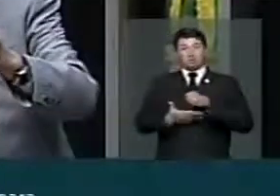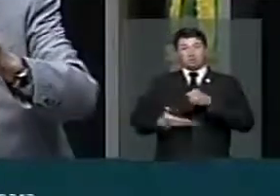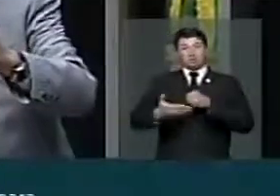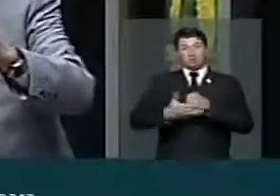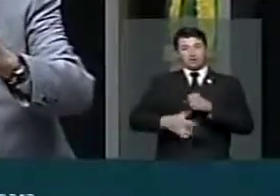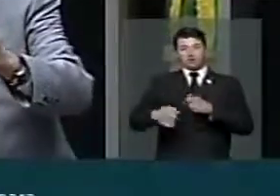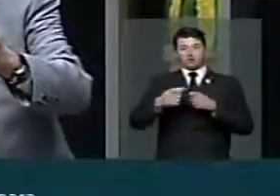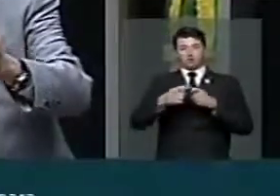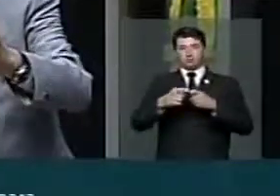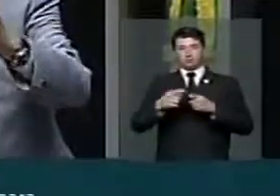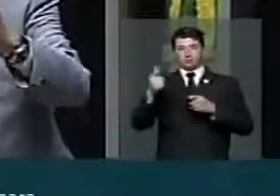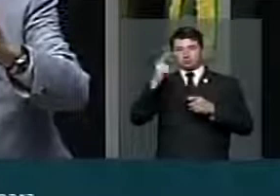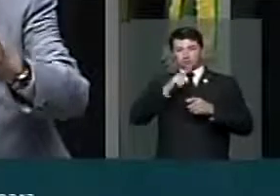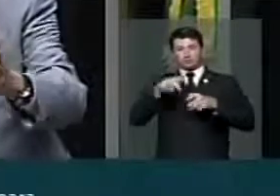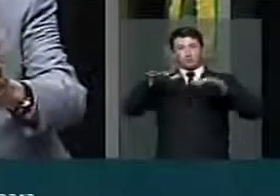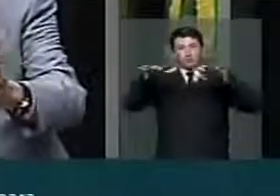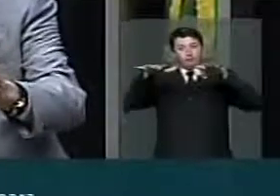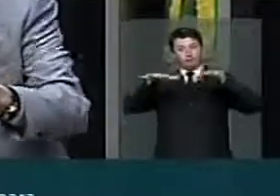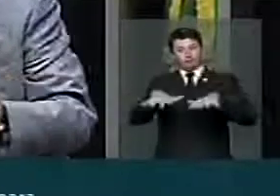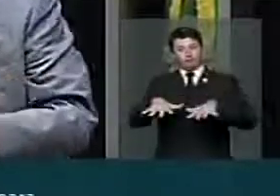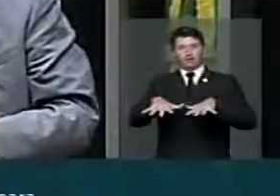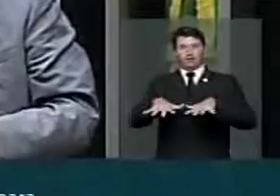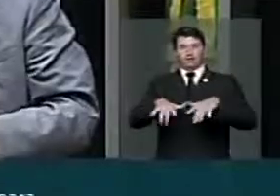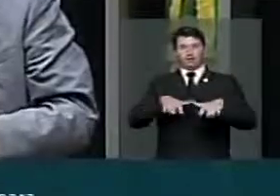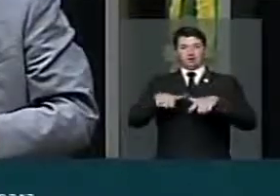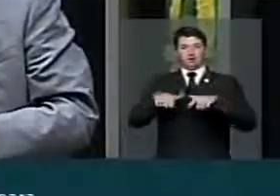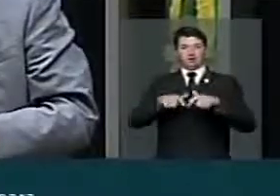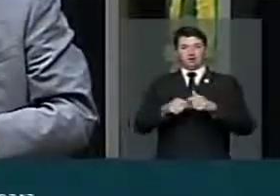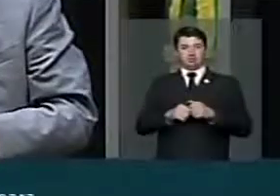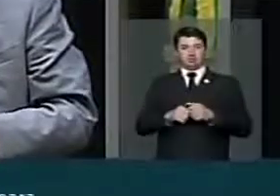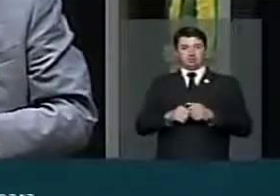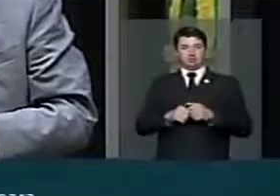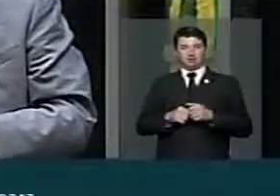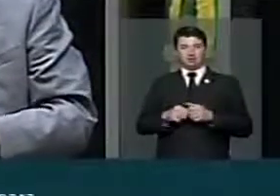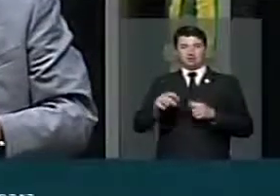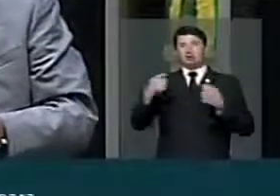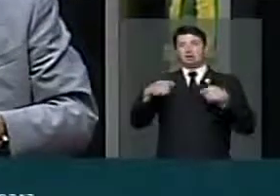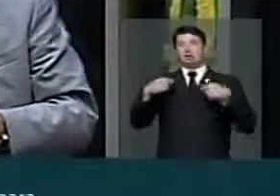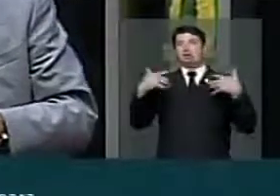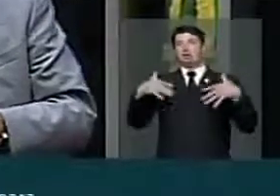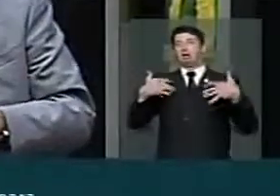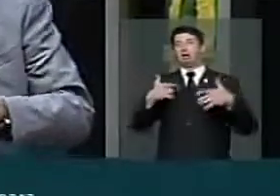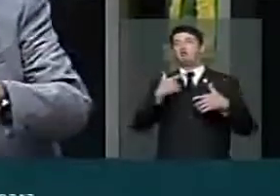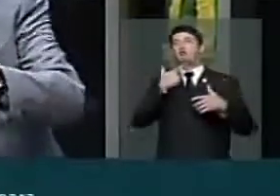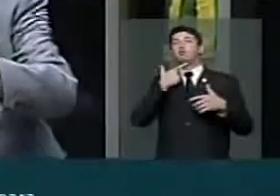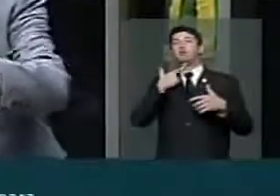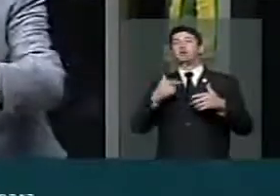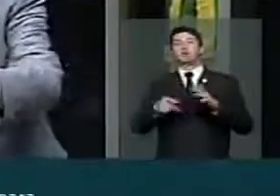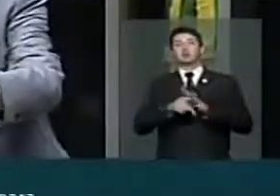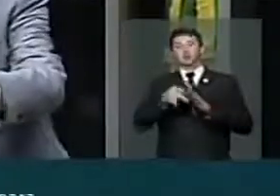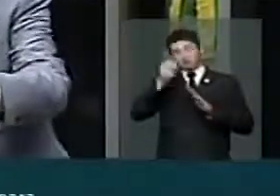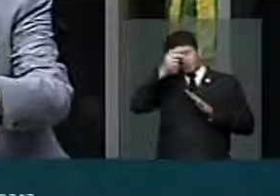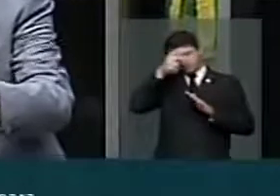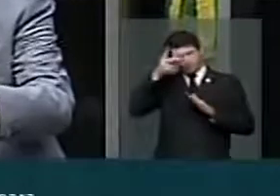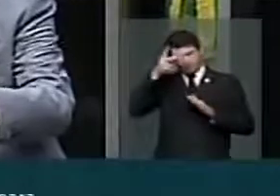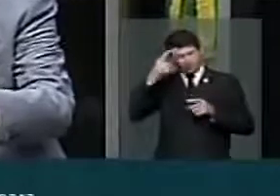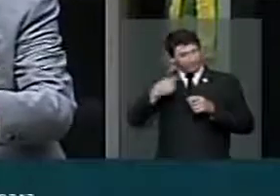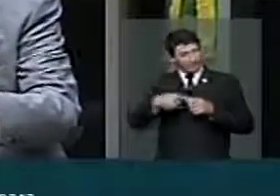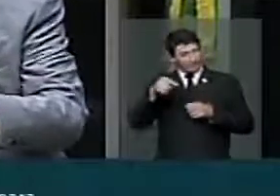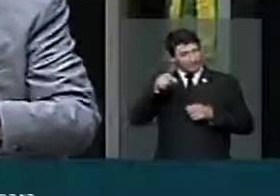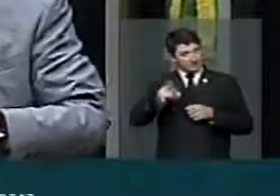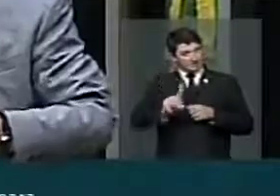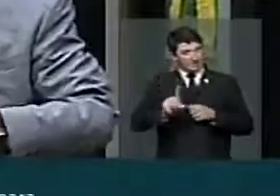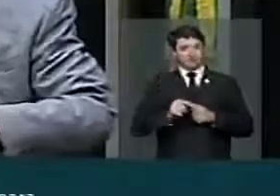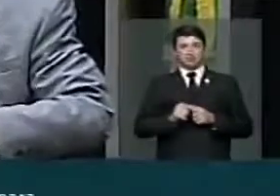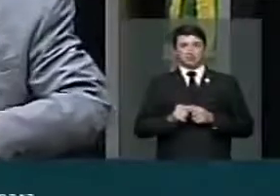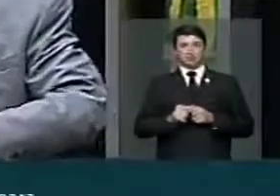que o médico possa ali se instalar, não ficar dependendo da vontade do prefeito da cidade, tá